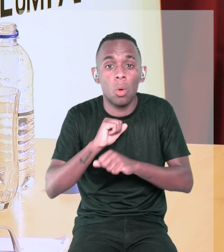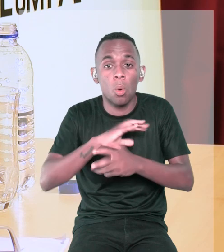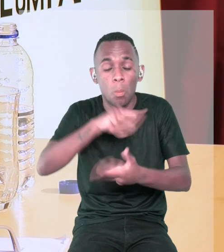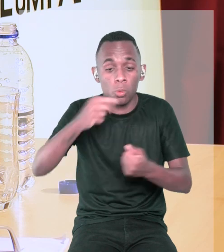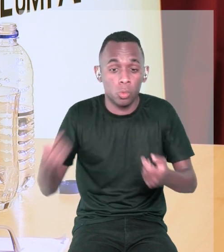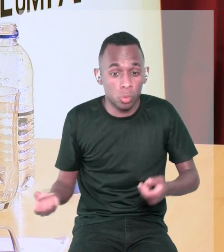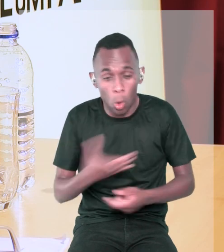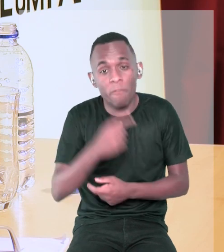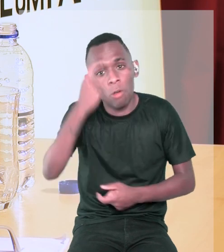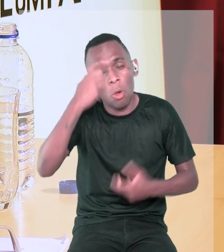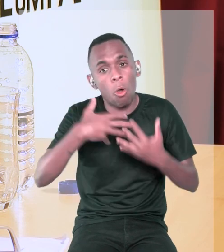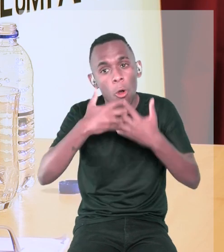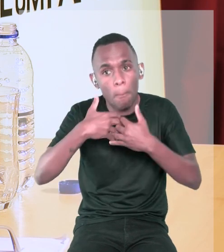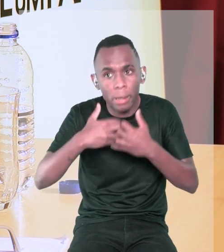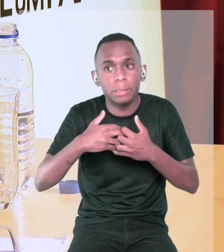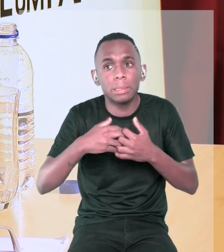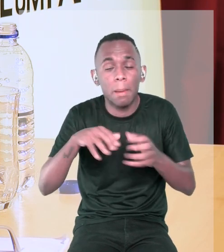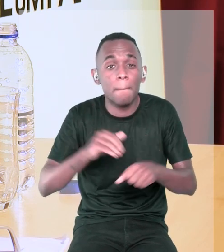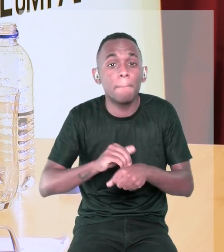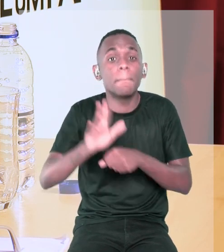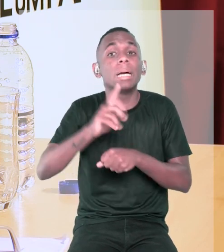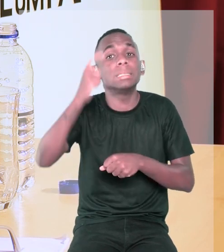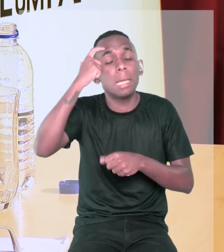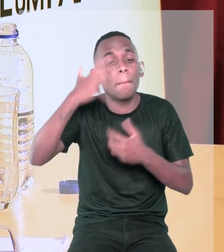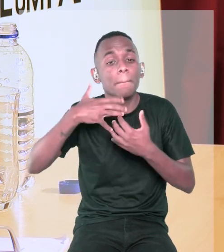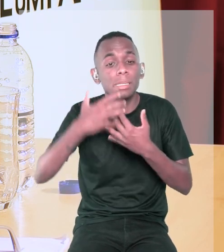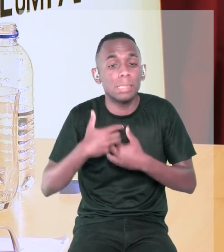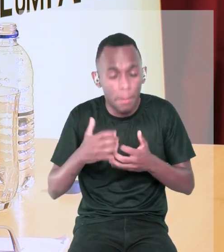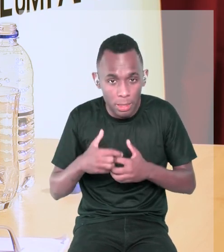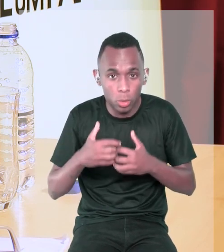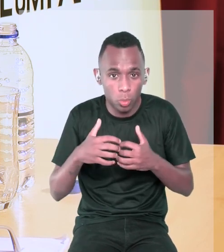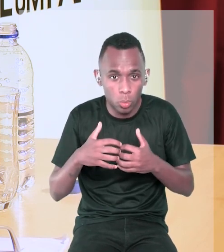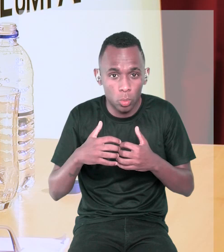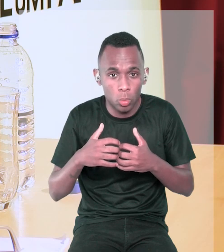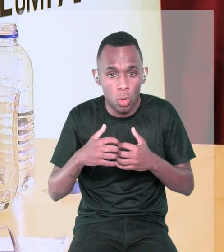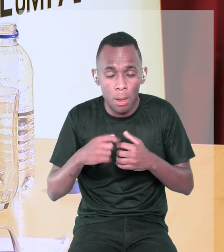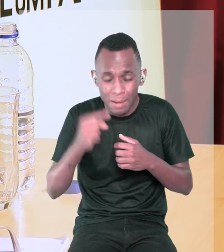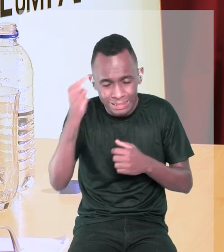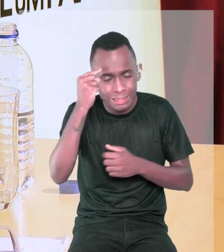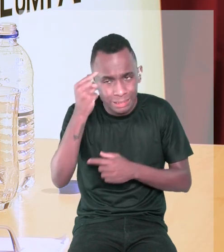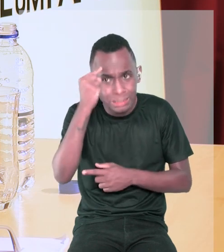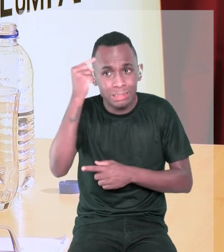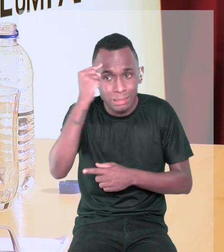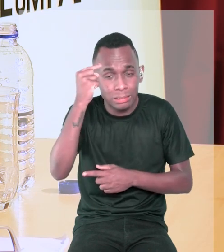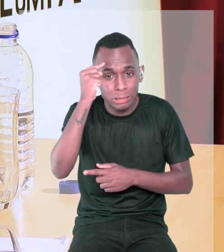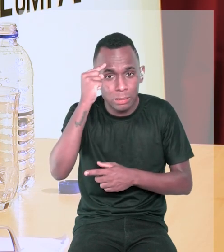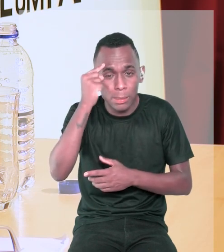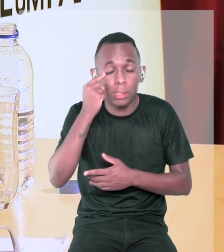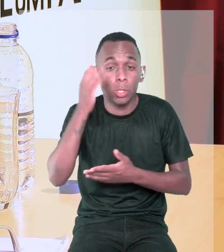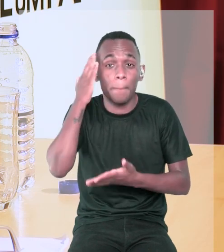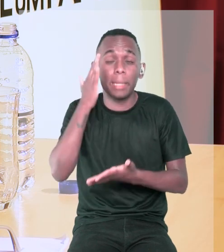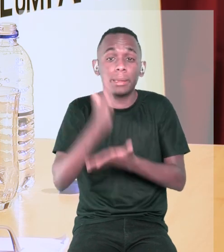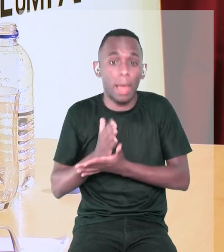pensamento, quanto mais neutro ele for. E por neutro entenda-se, em geral, quanto mais esse